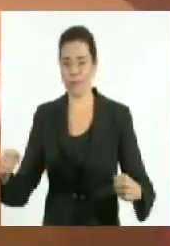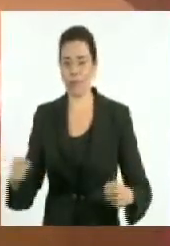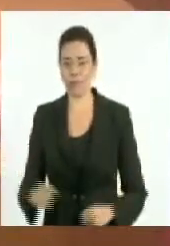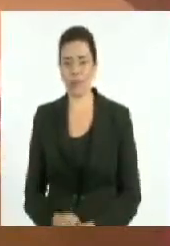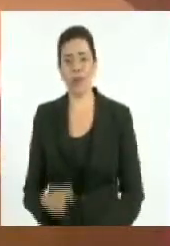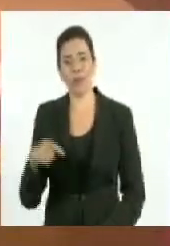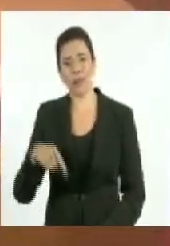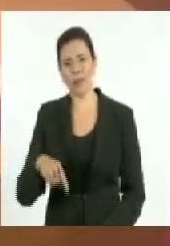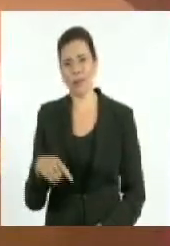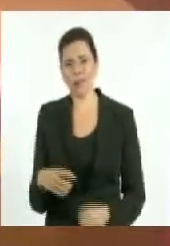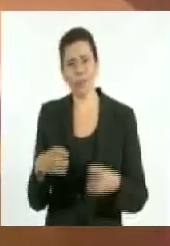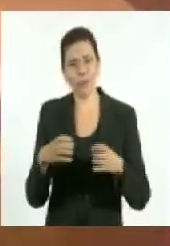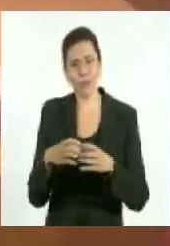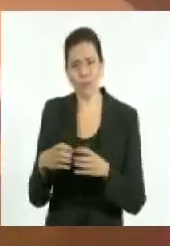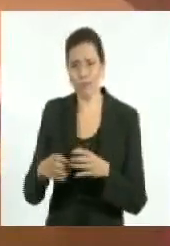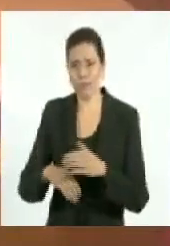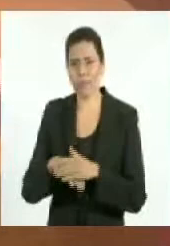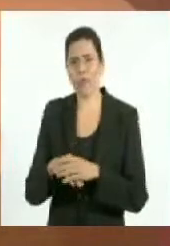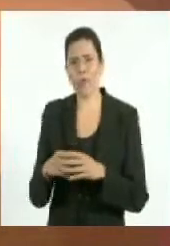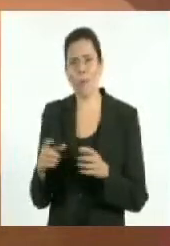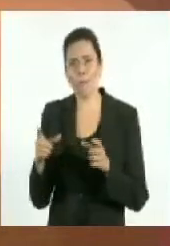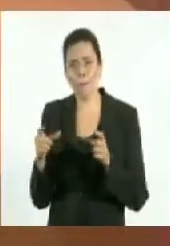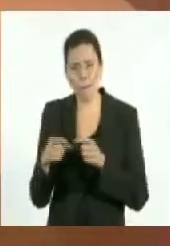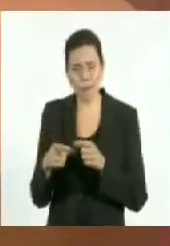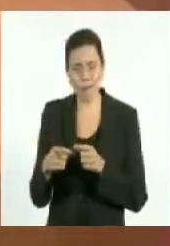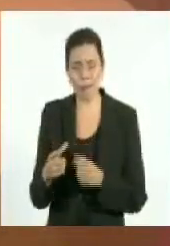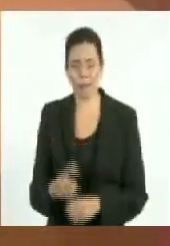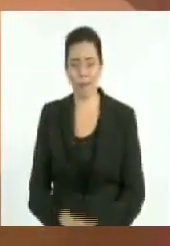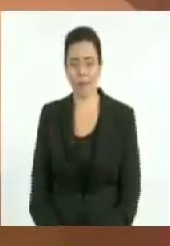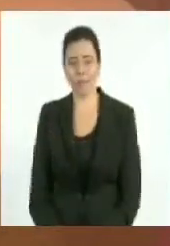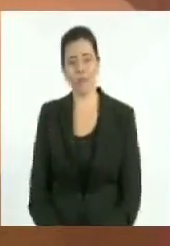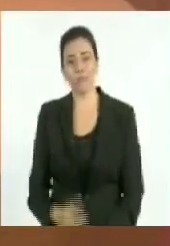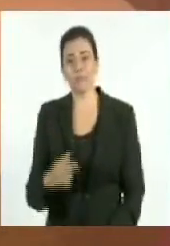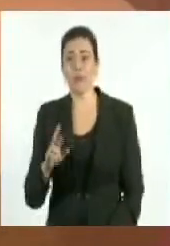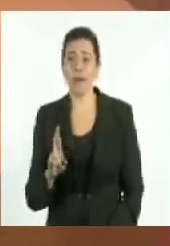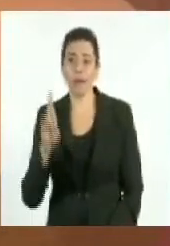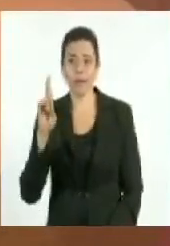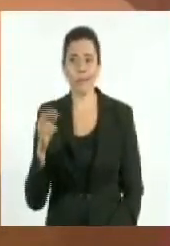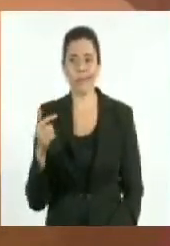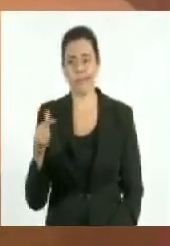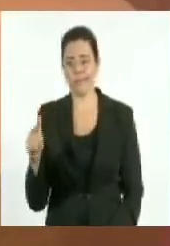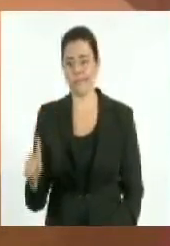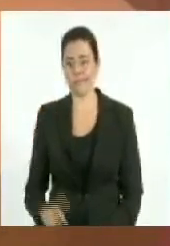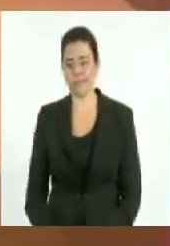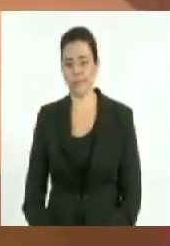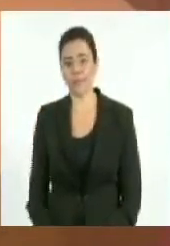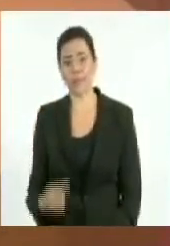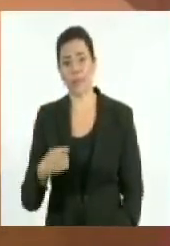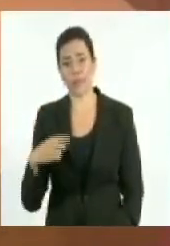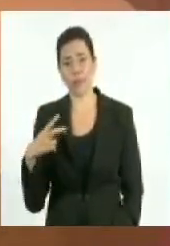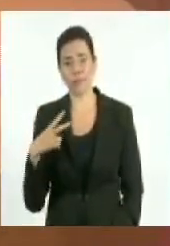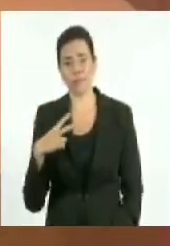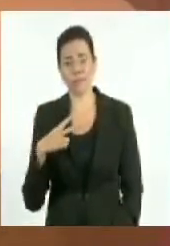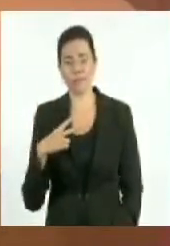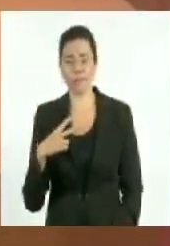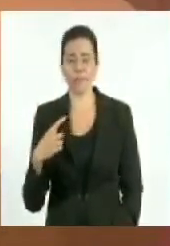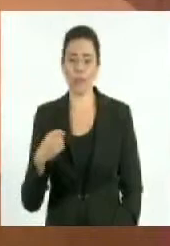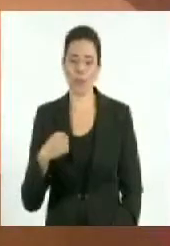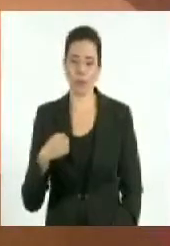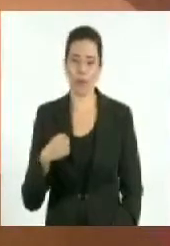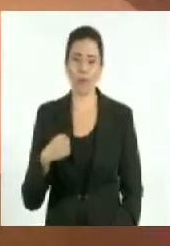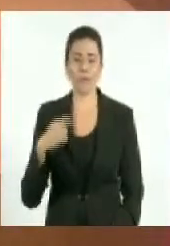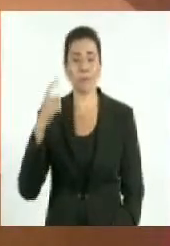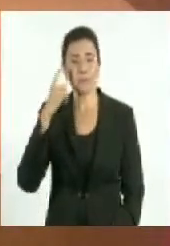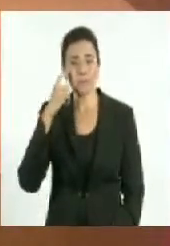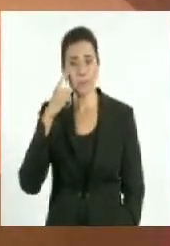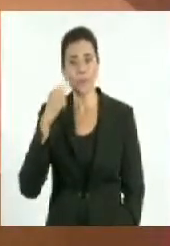85% do futebol brasileiro. Eu, particularmente, a minha maior conquista do Sampaio, apesar de 14 títulos, apesar de estar na